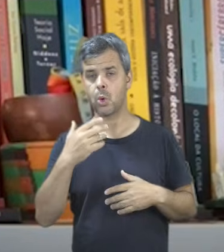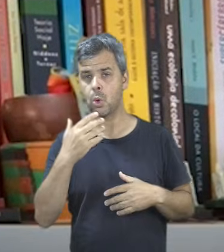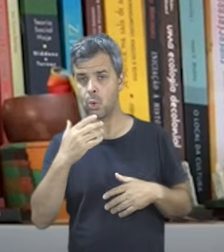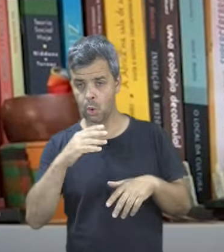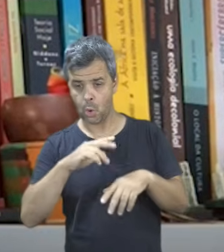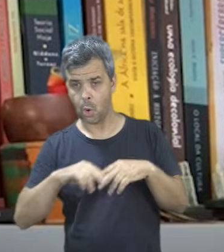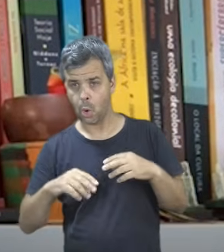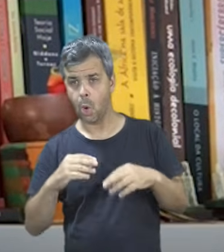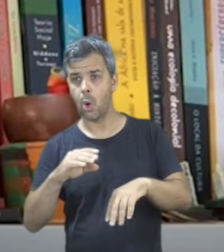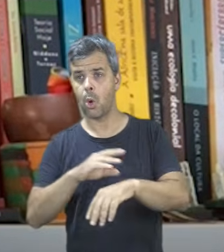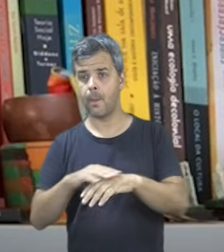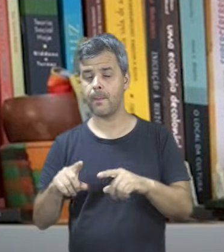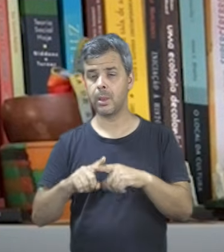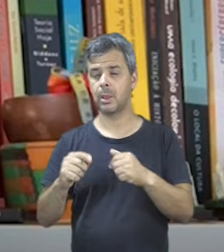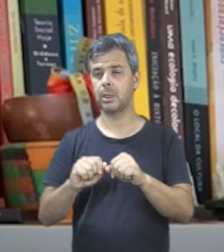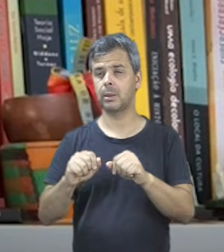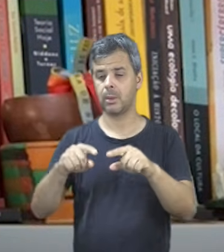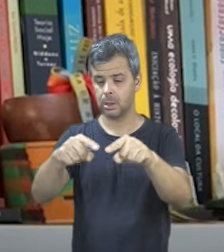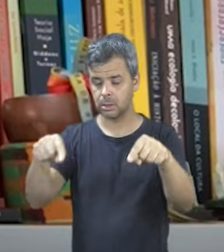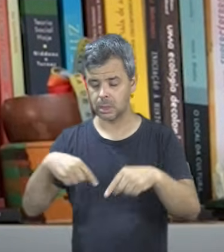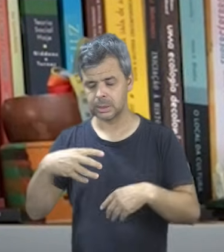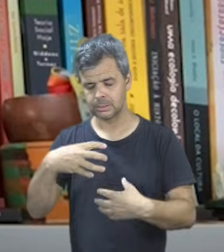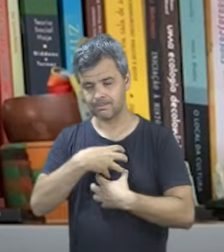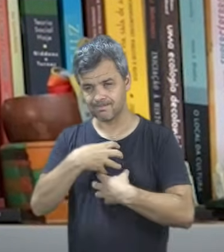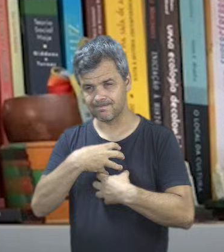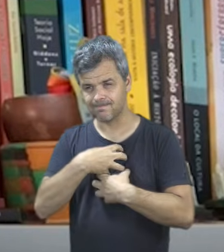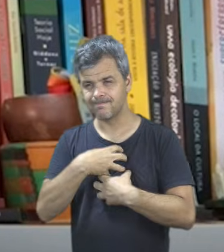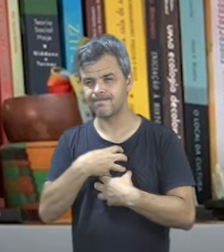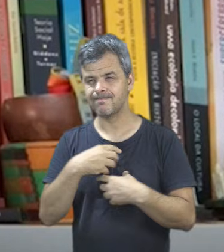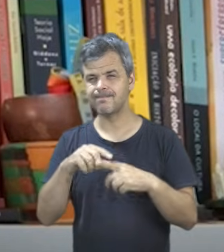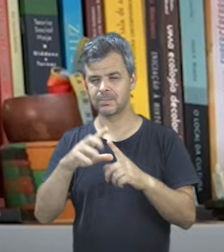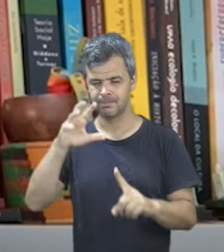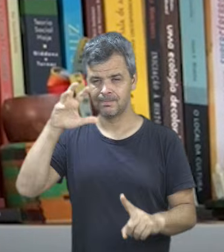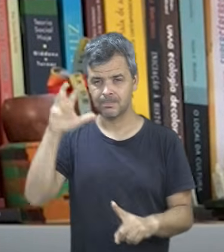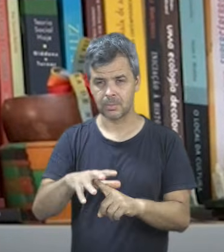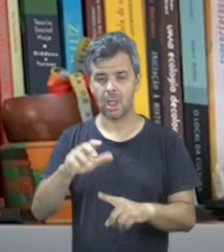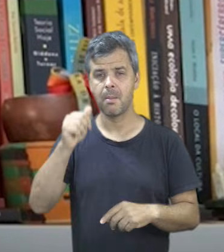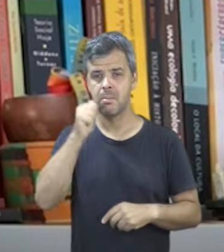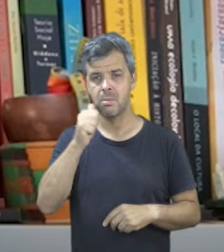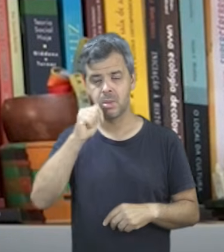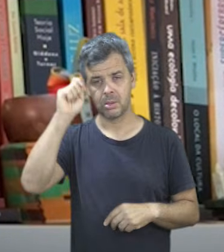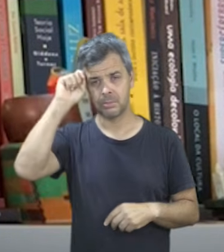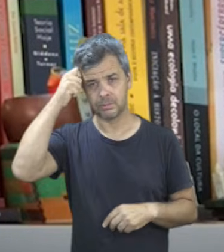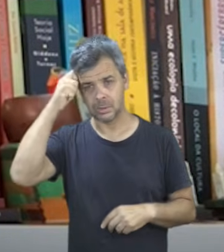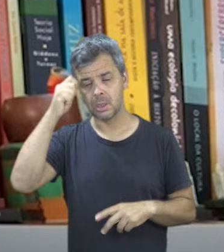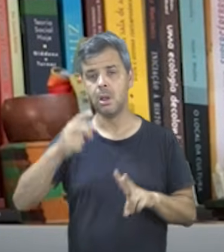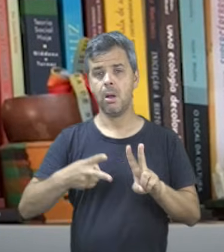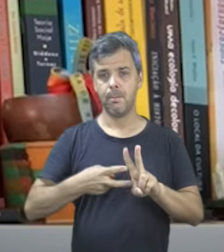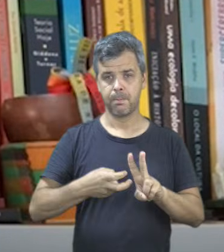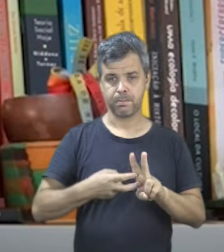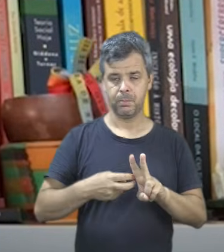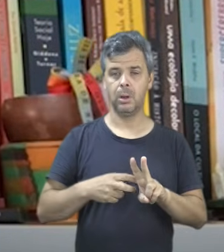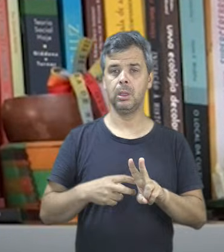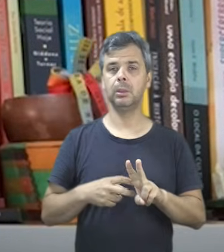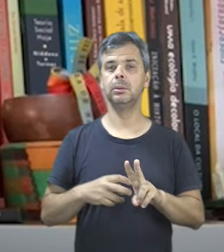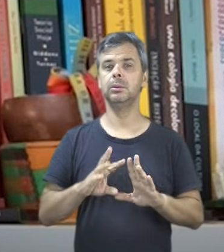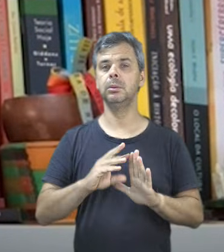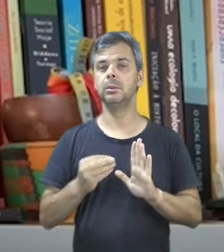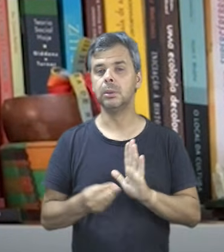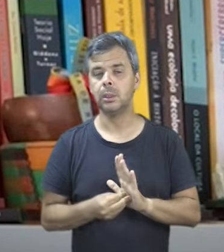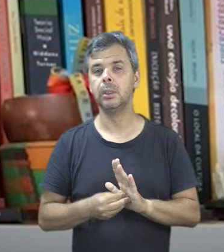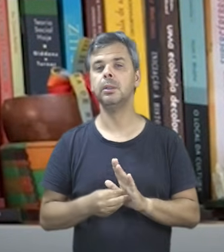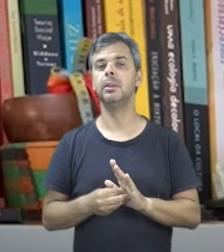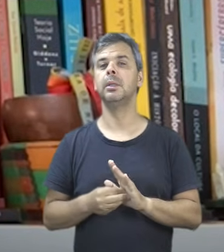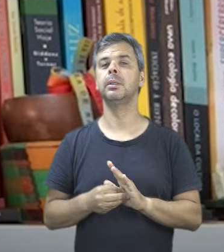tem território. Quem sente primeiro e mais profundamente seus impactos são as mulheres negras, indígenas, quilombolas,